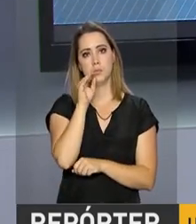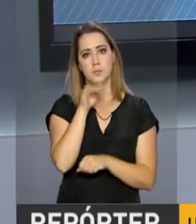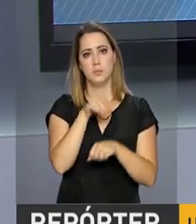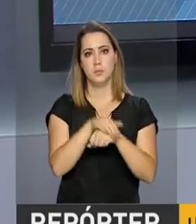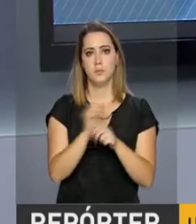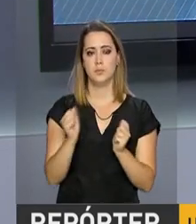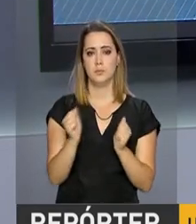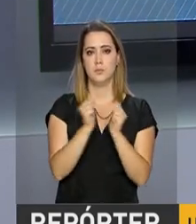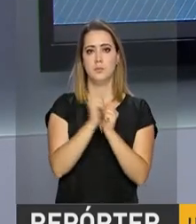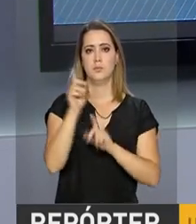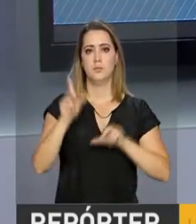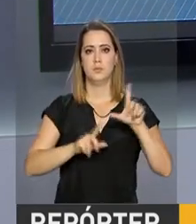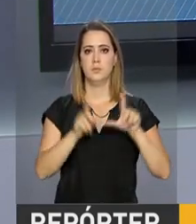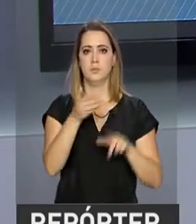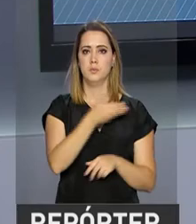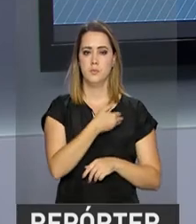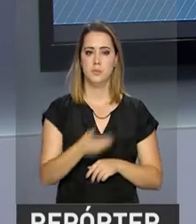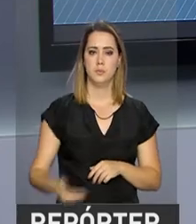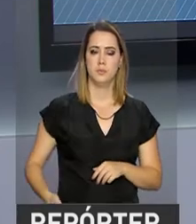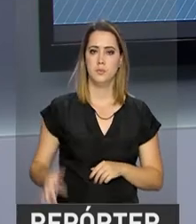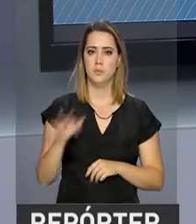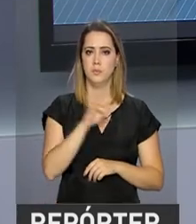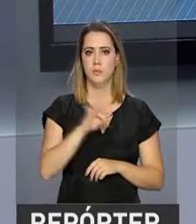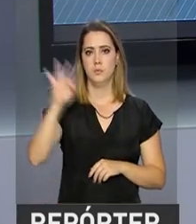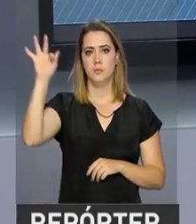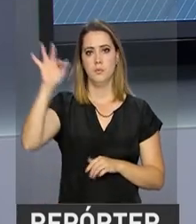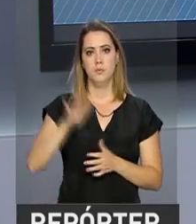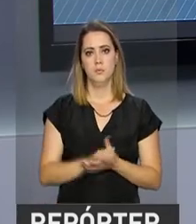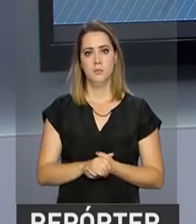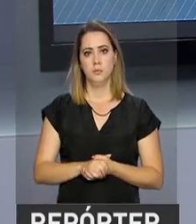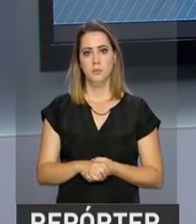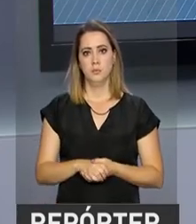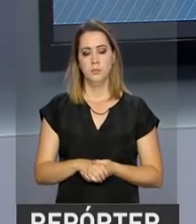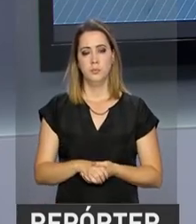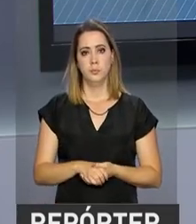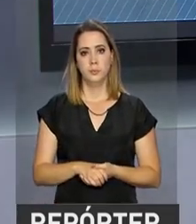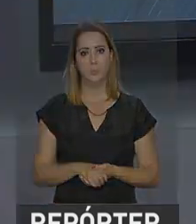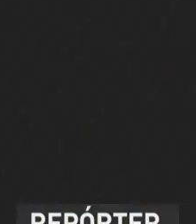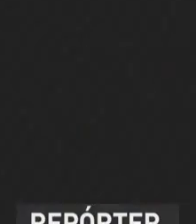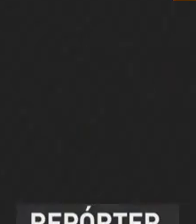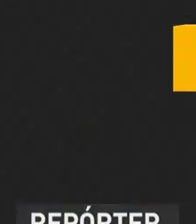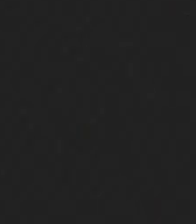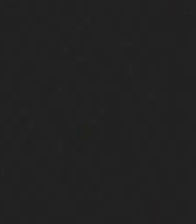uma boa noite pra você continue com a gente na nbr a tv do governo federal